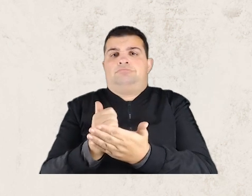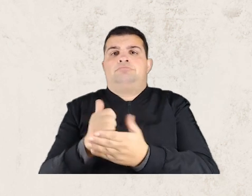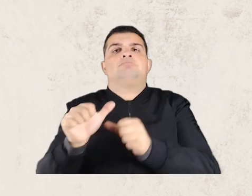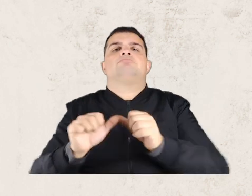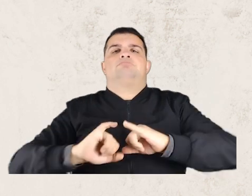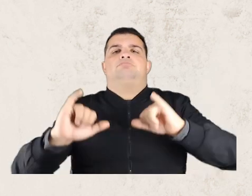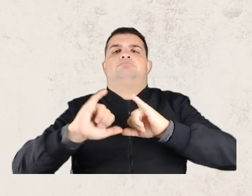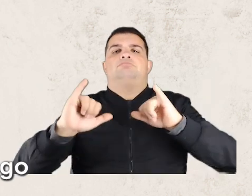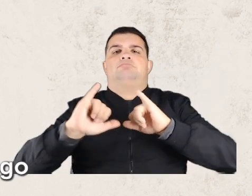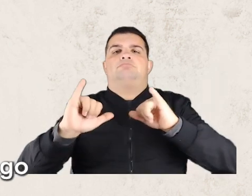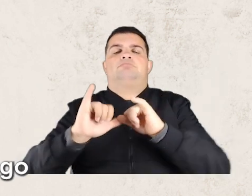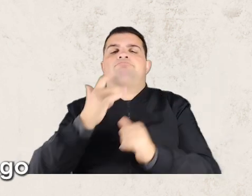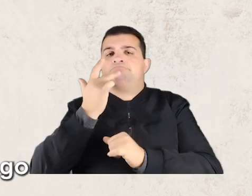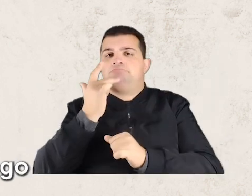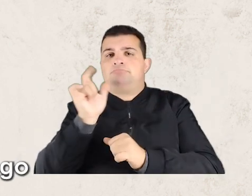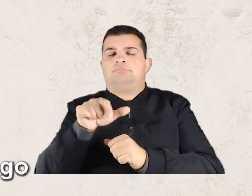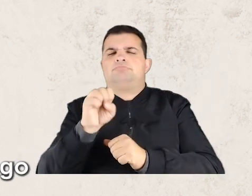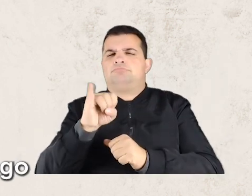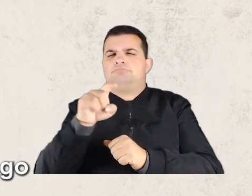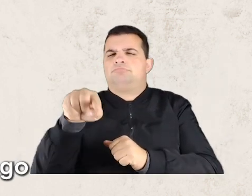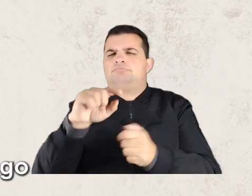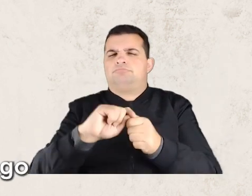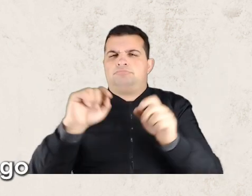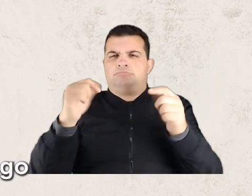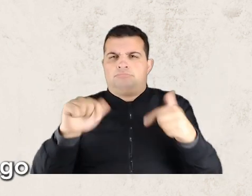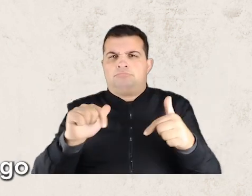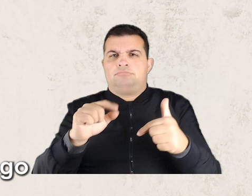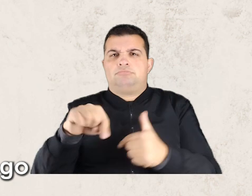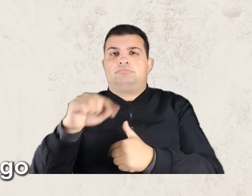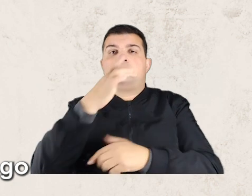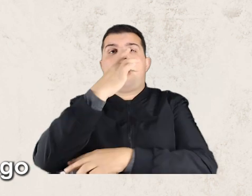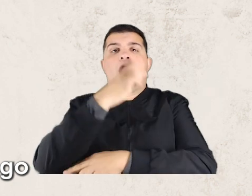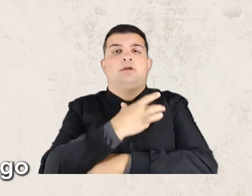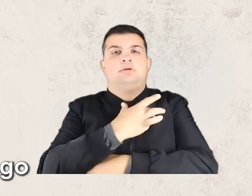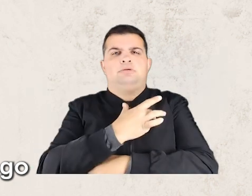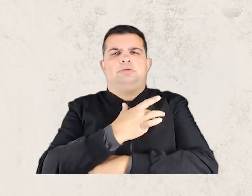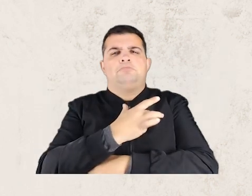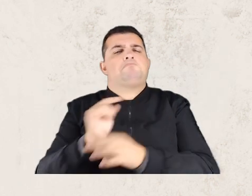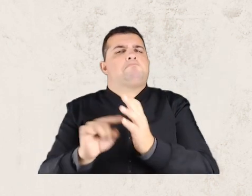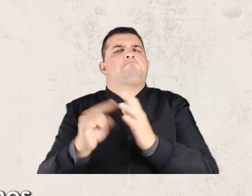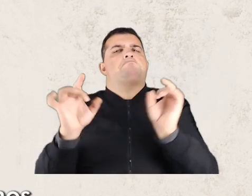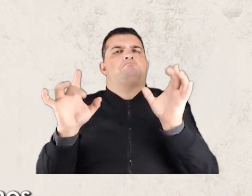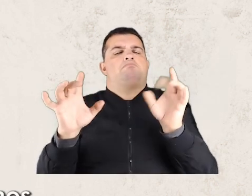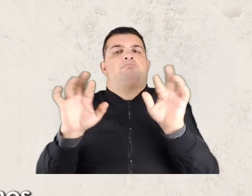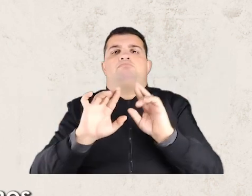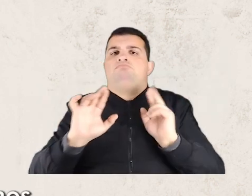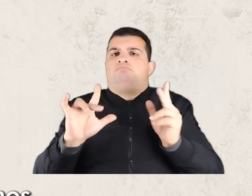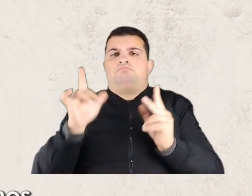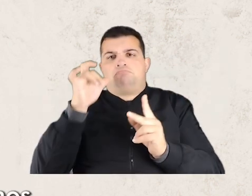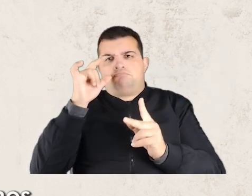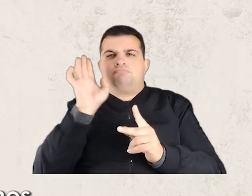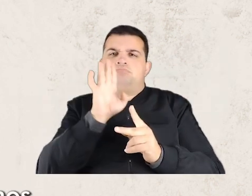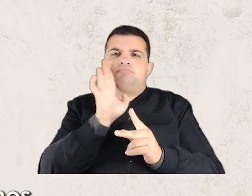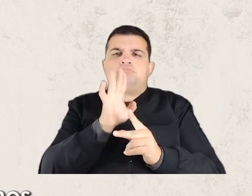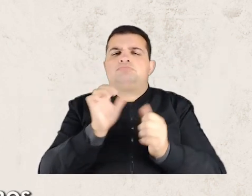é psicologia o que eu faço. Tanto que o meu cargo não é de psicólogo lá no lugar onde eu trabalho, né? Aí nós mudamos